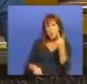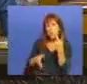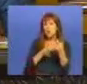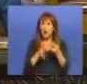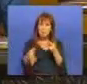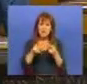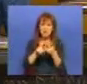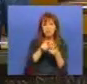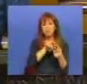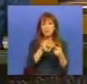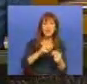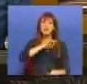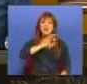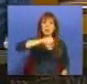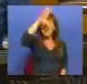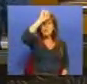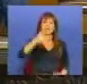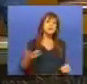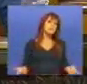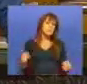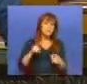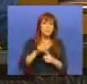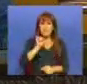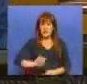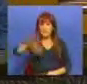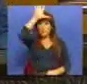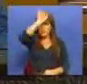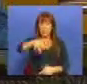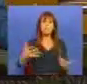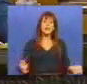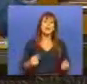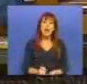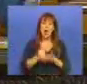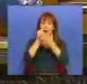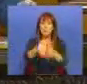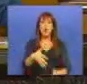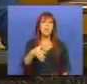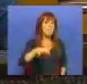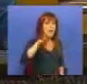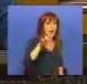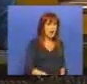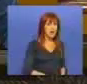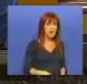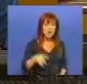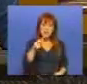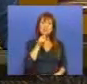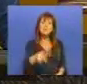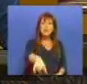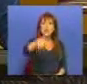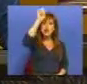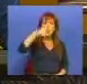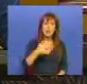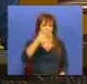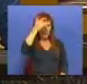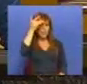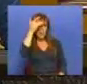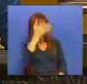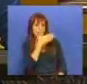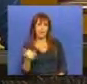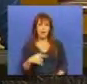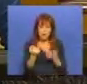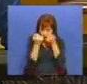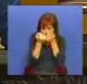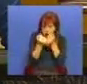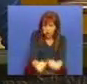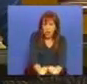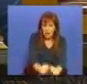caminhos, Sr. Primeiro-Ministro. O seu governo, apoiado pelo PS, escolheu o mais fácil,